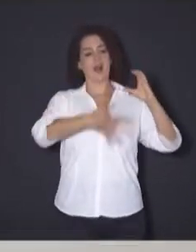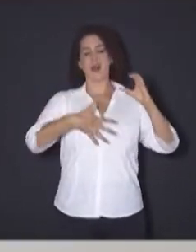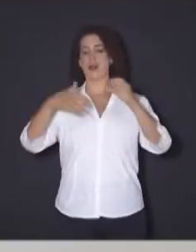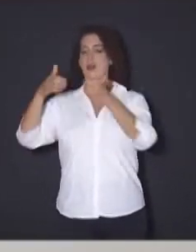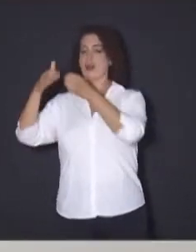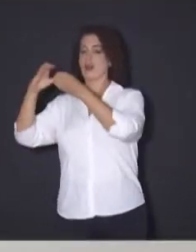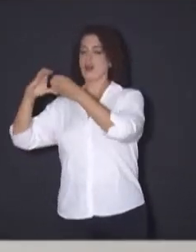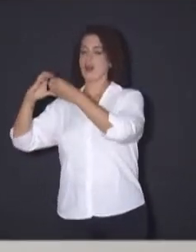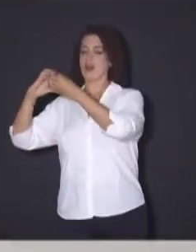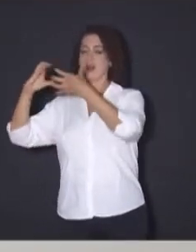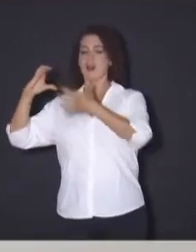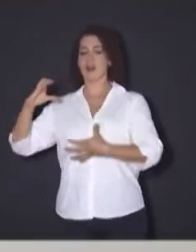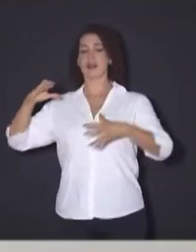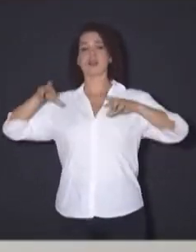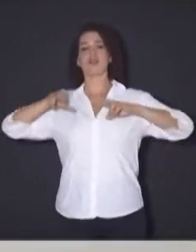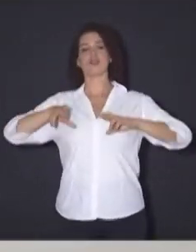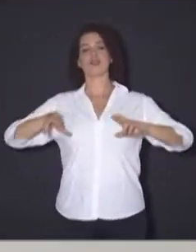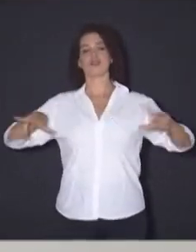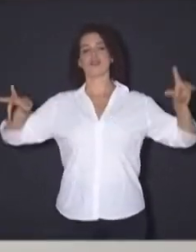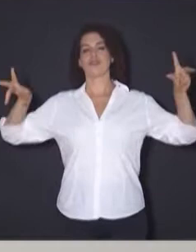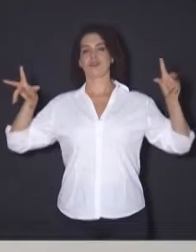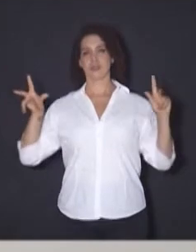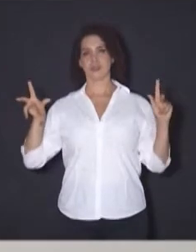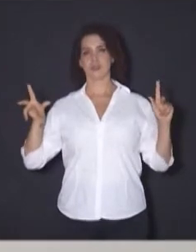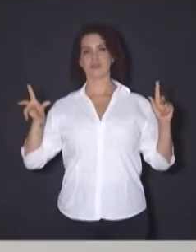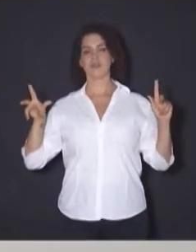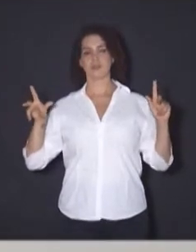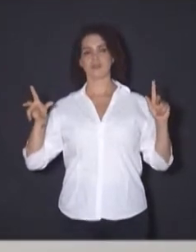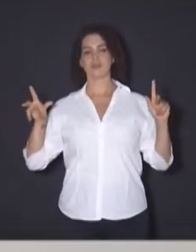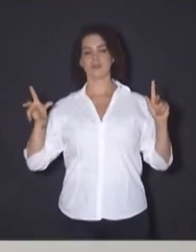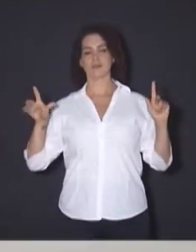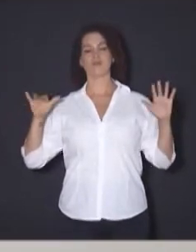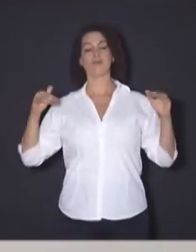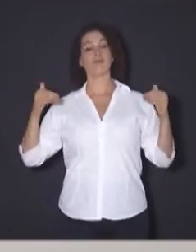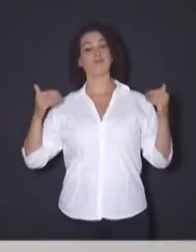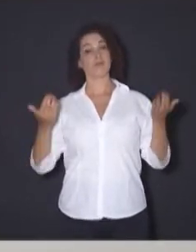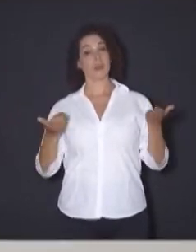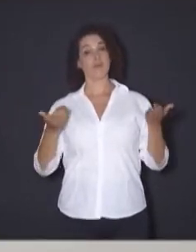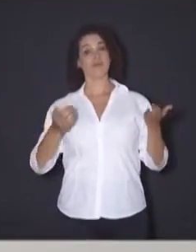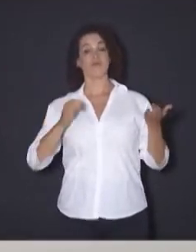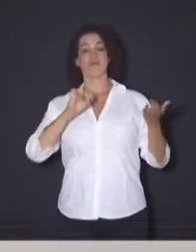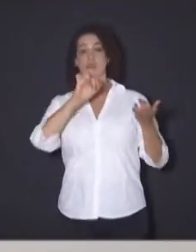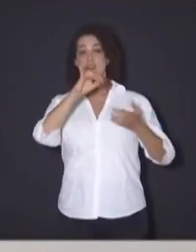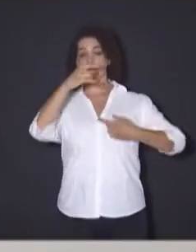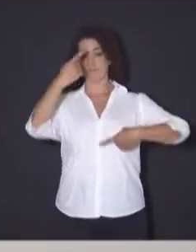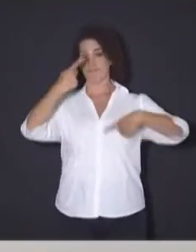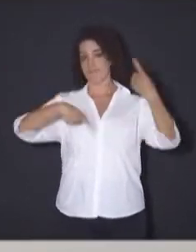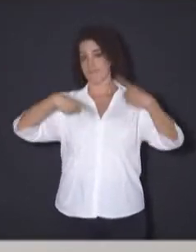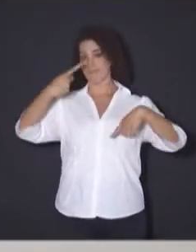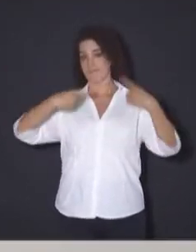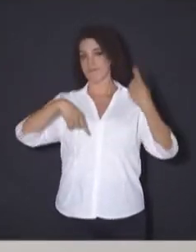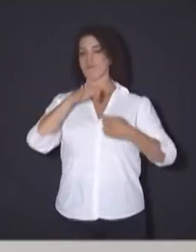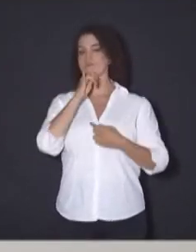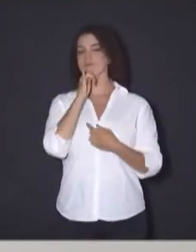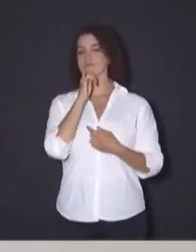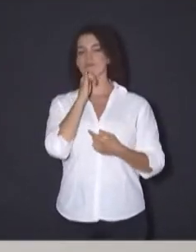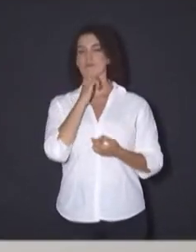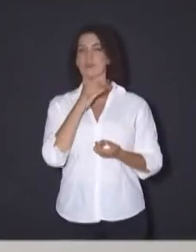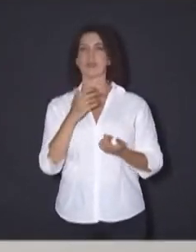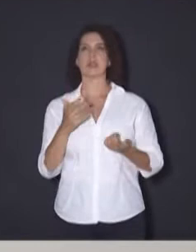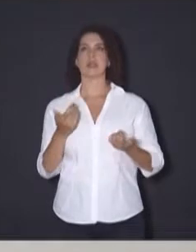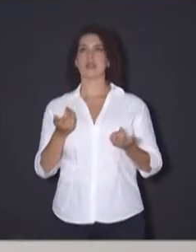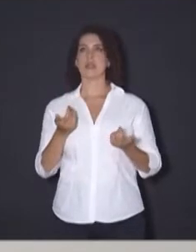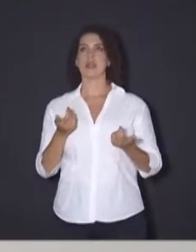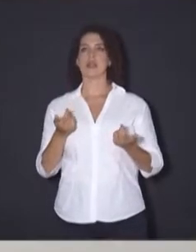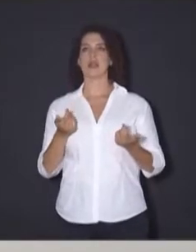faz diferentes um do outro então quando você discute por exemplo a pá e